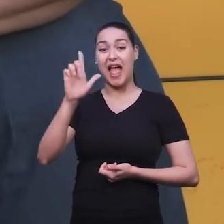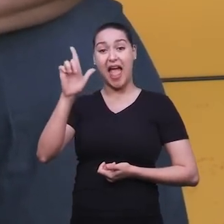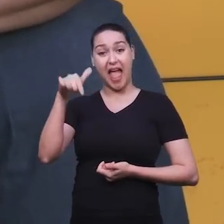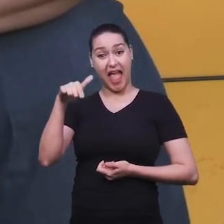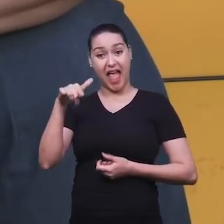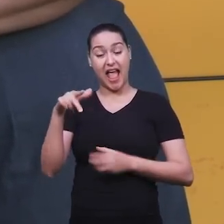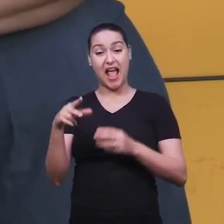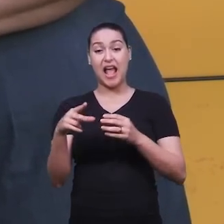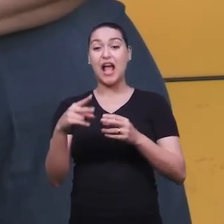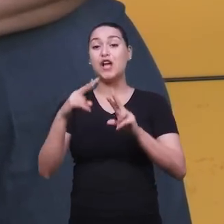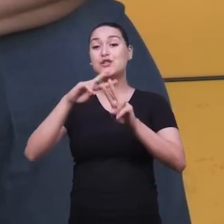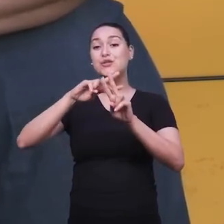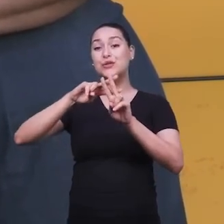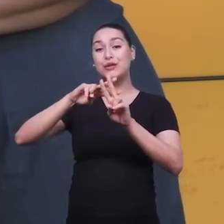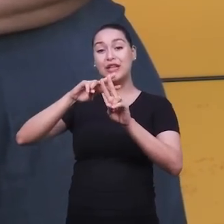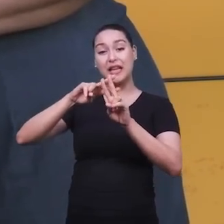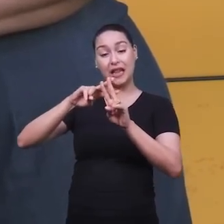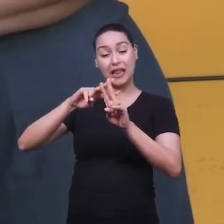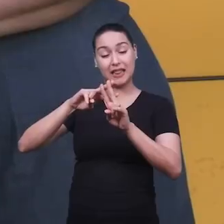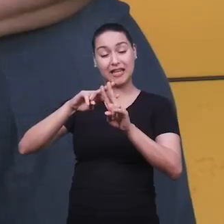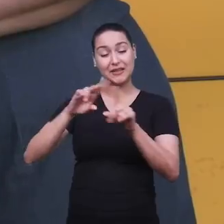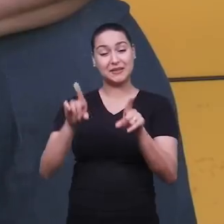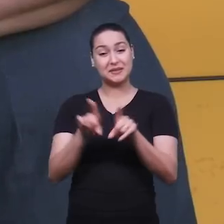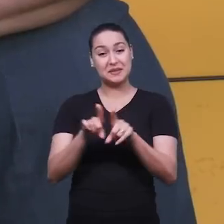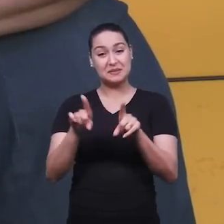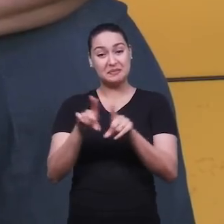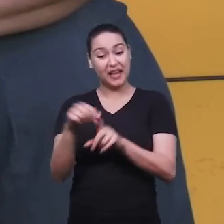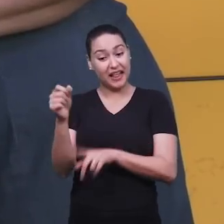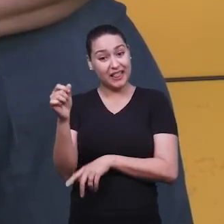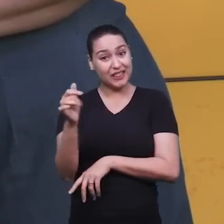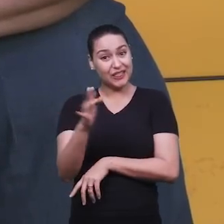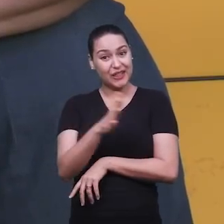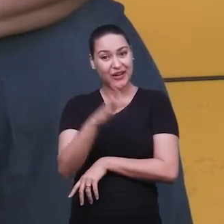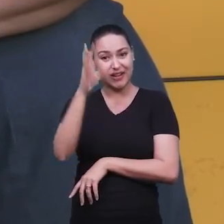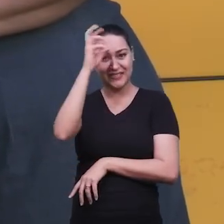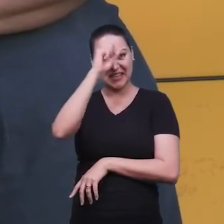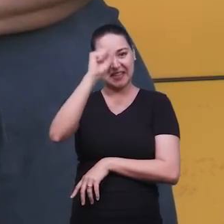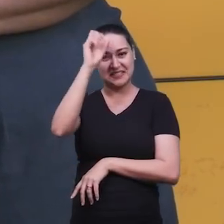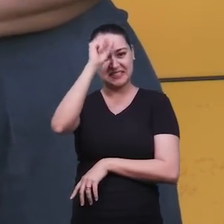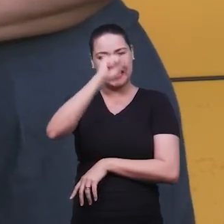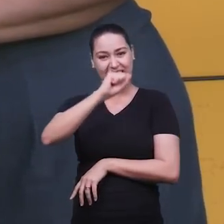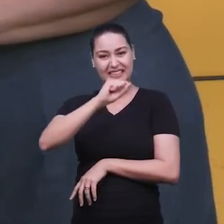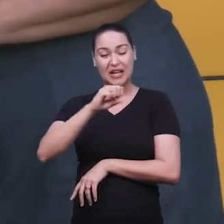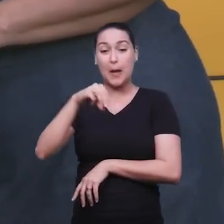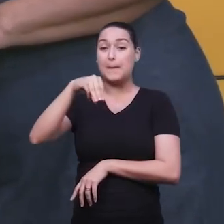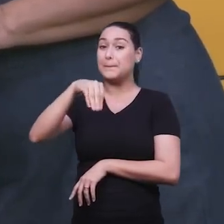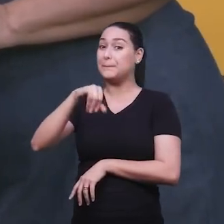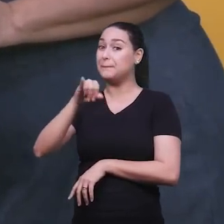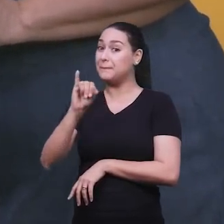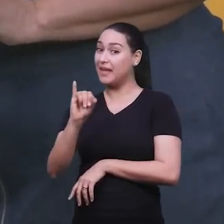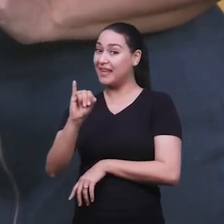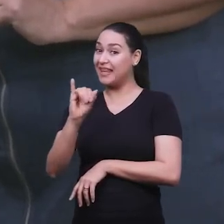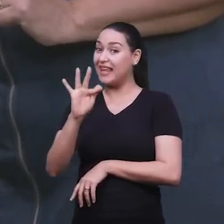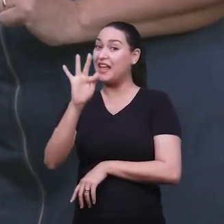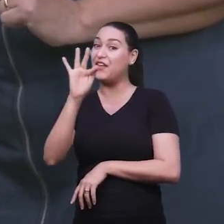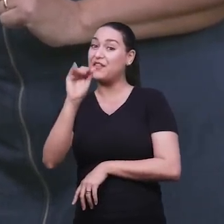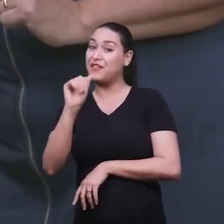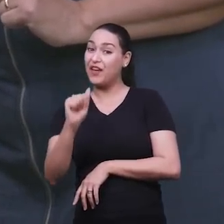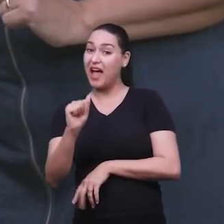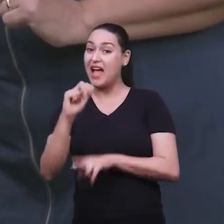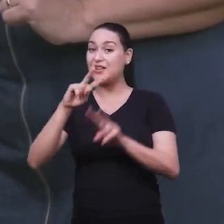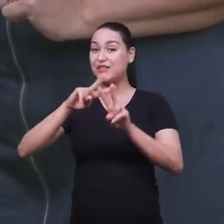Ré sustenido, também uma nota nova. Mi,